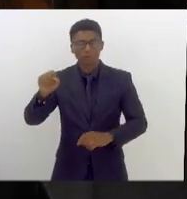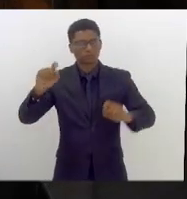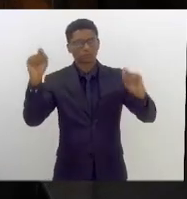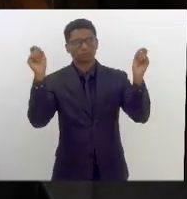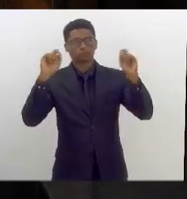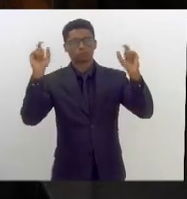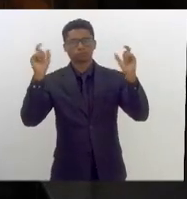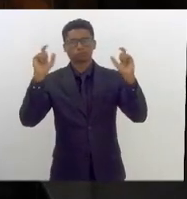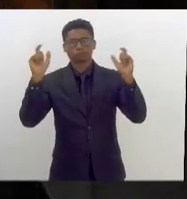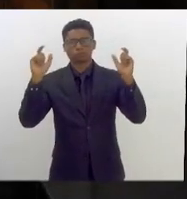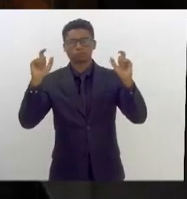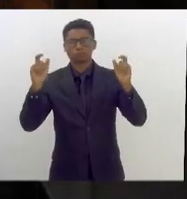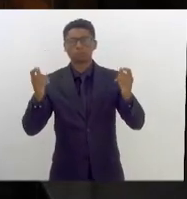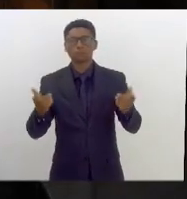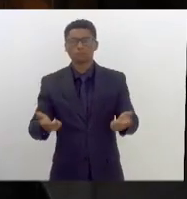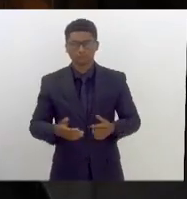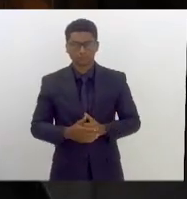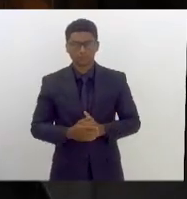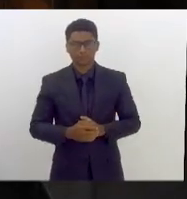na preliminar,